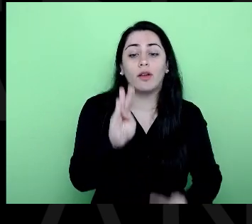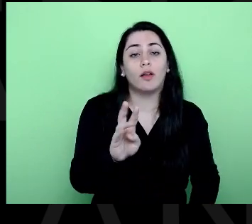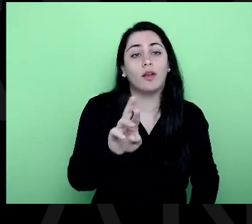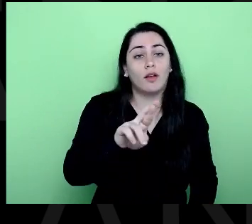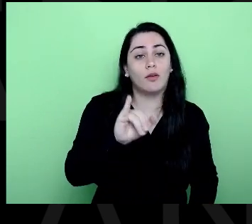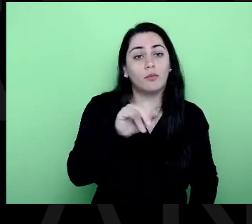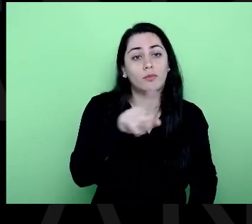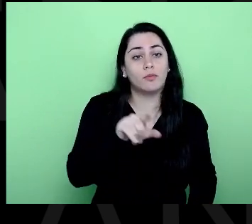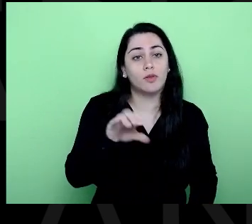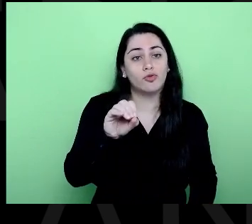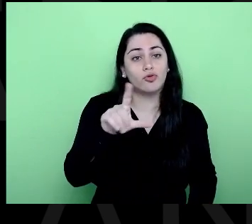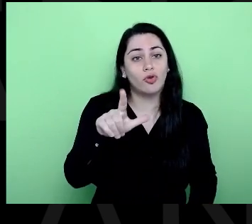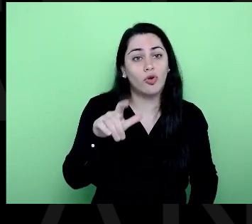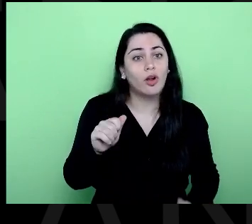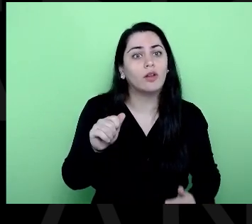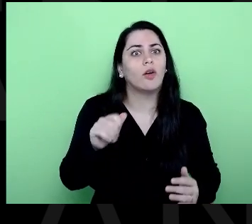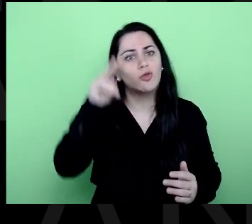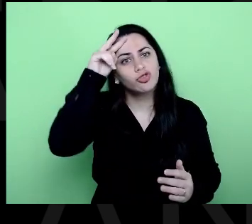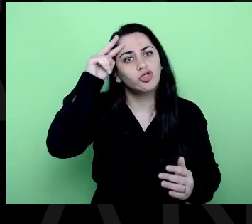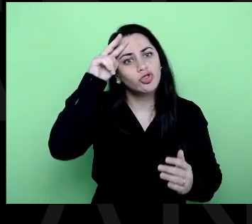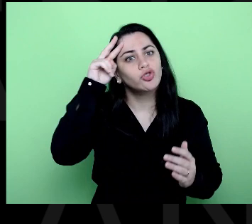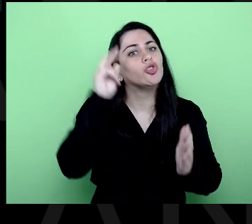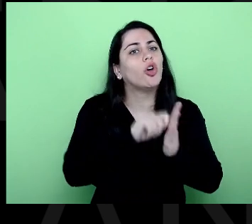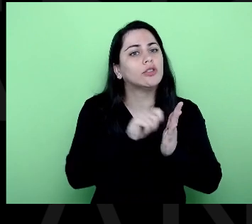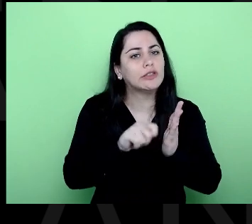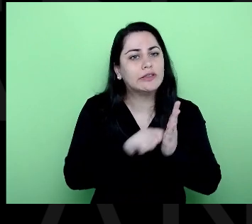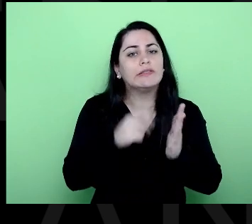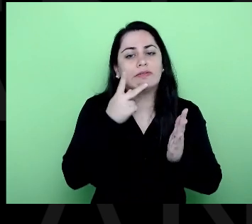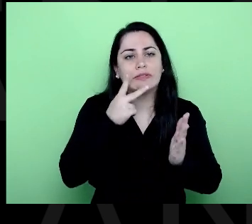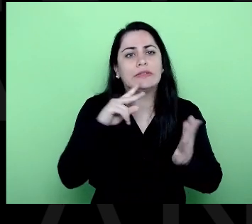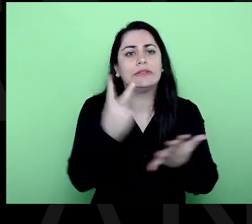é massacrado no livro inteiro. Né? Ela não.